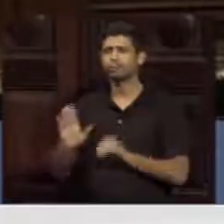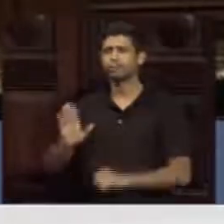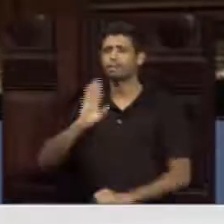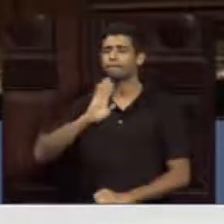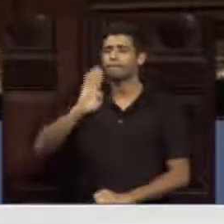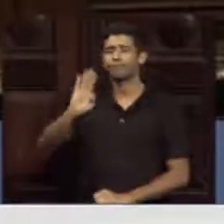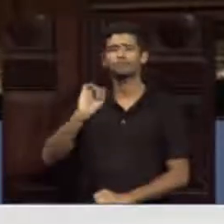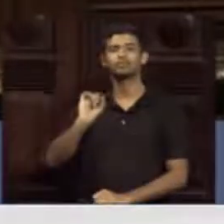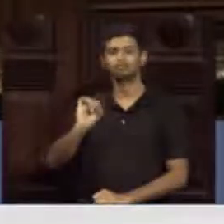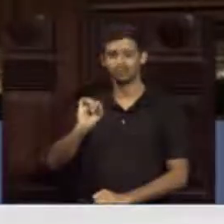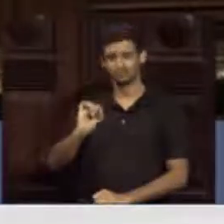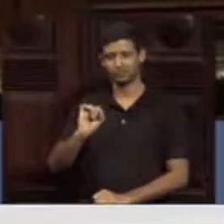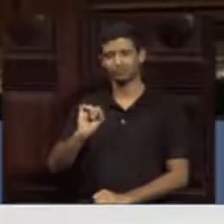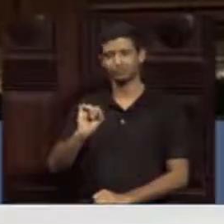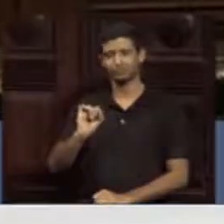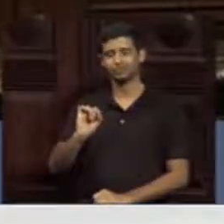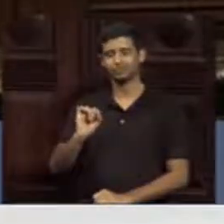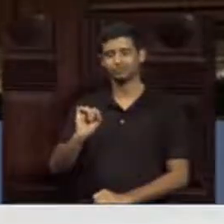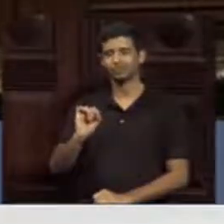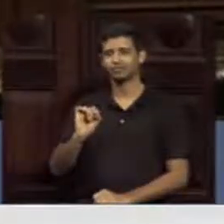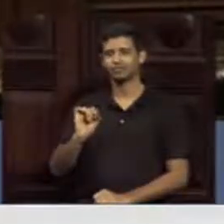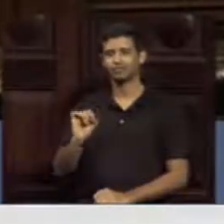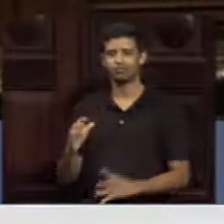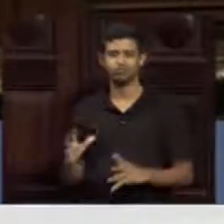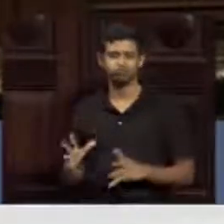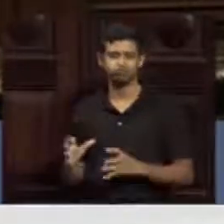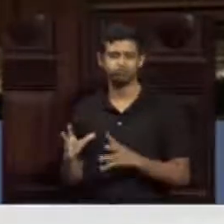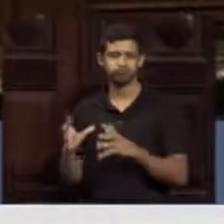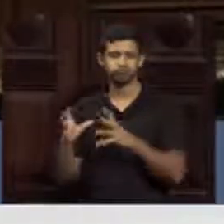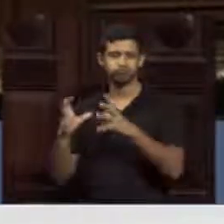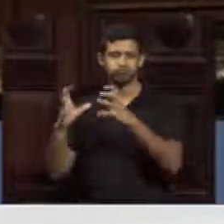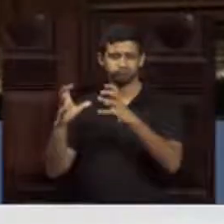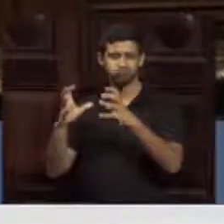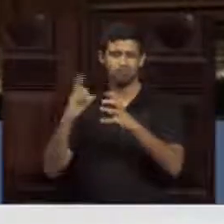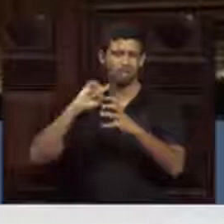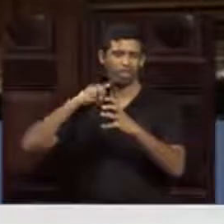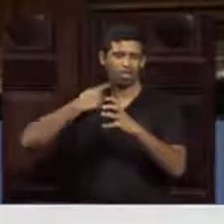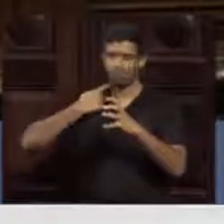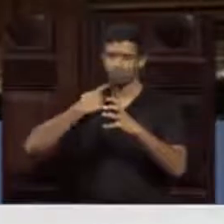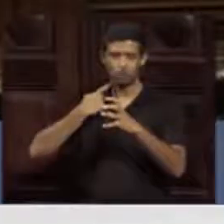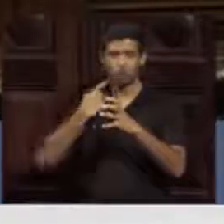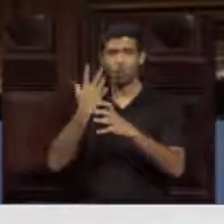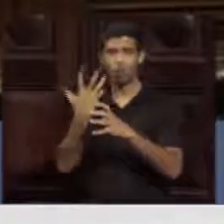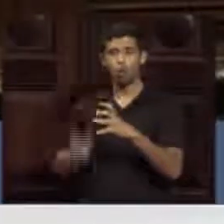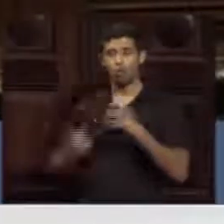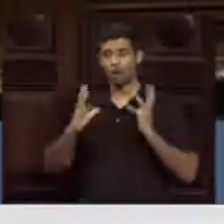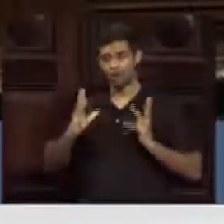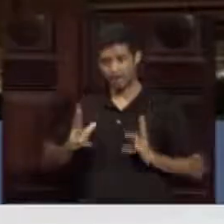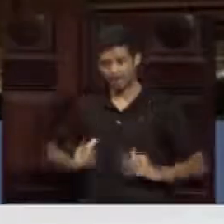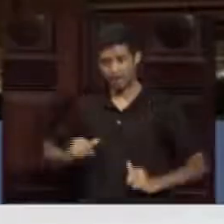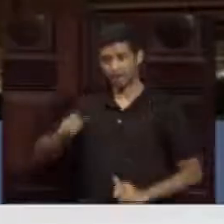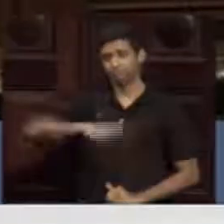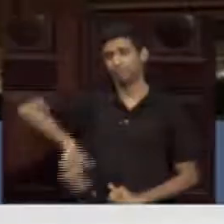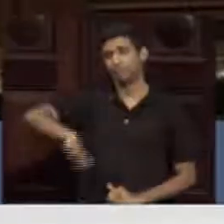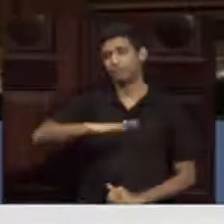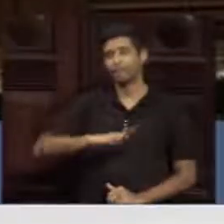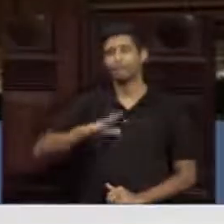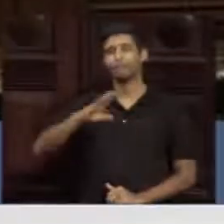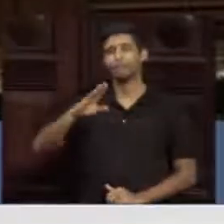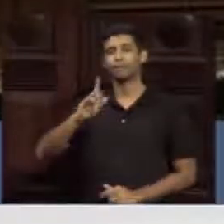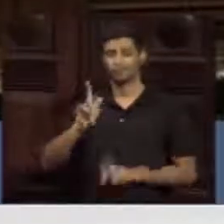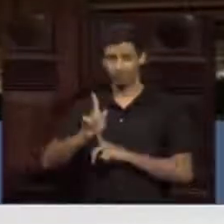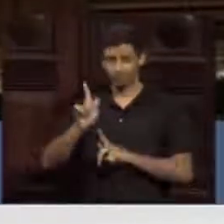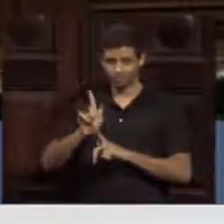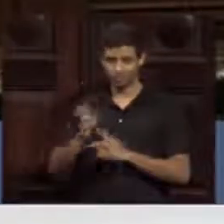inclusive o de despoluição da Baía de Guanabara e da concessão